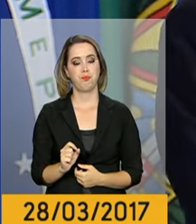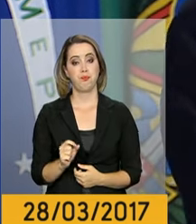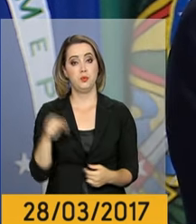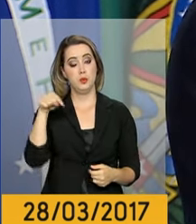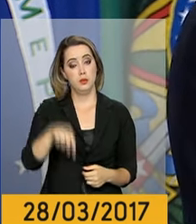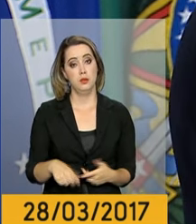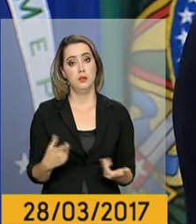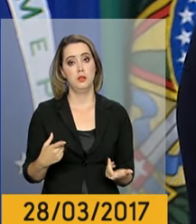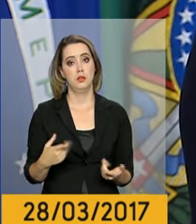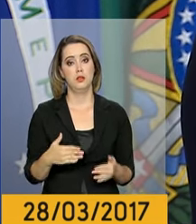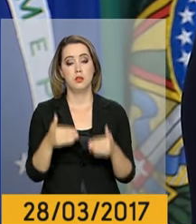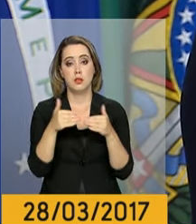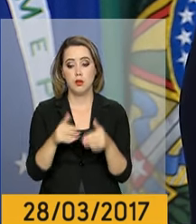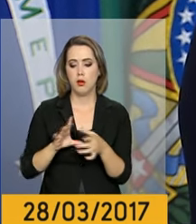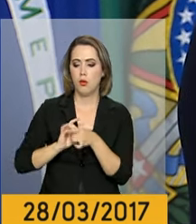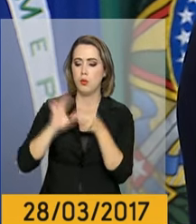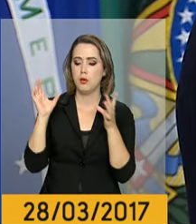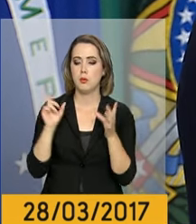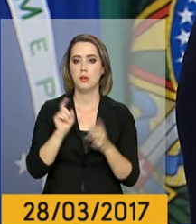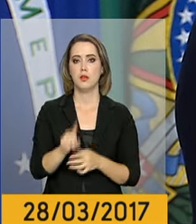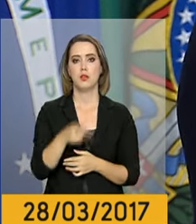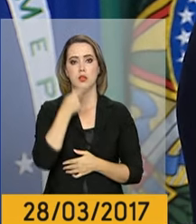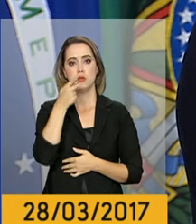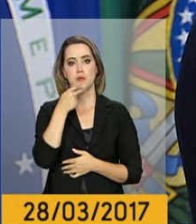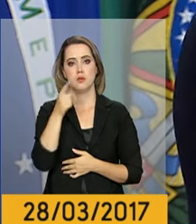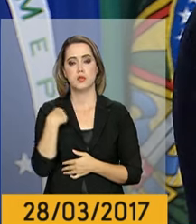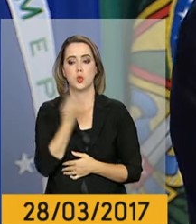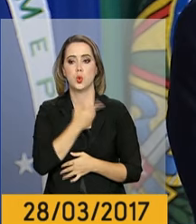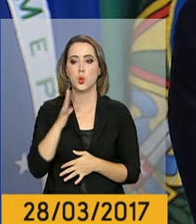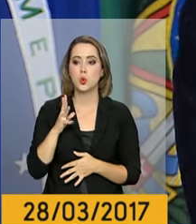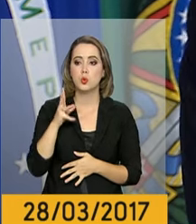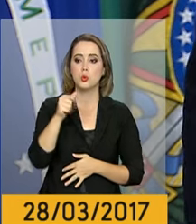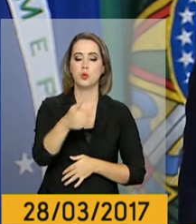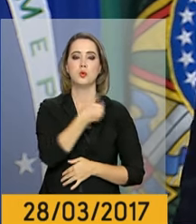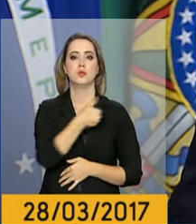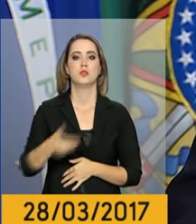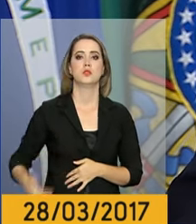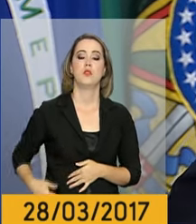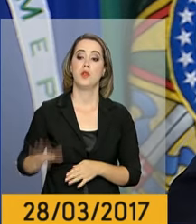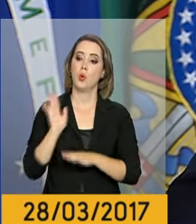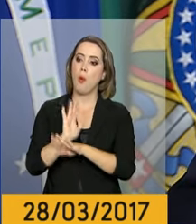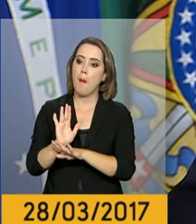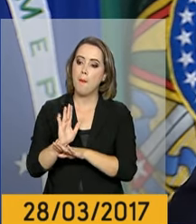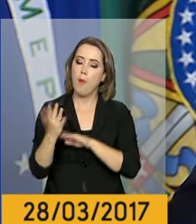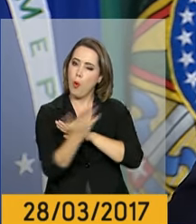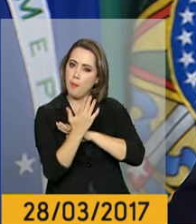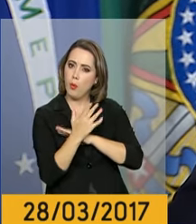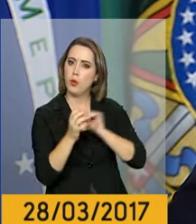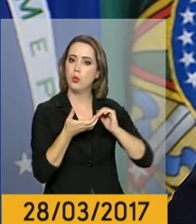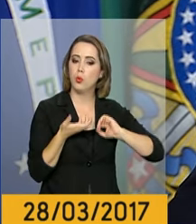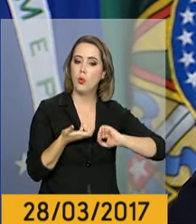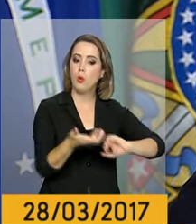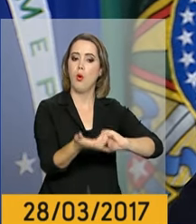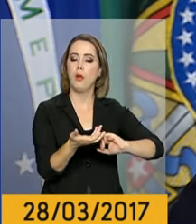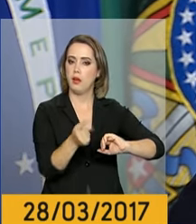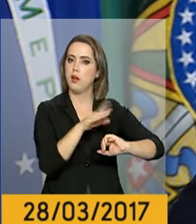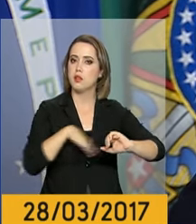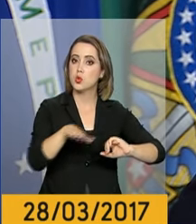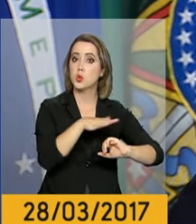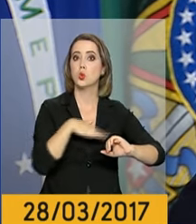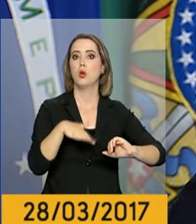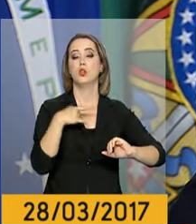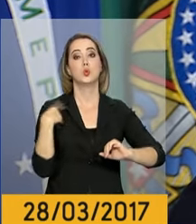e aqui eu tomo a liberdade de dizer que nós todos do governo com apoio do congresso somos muito